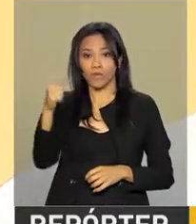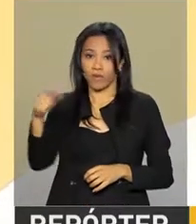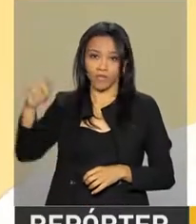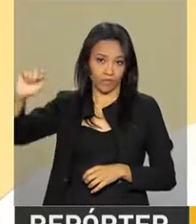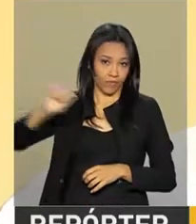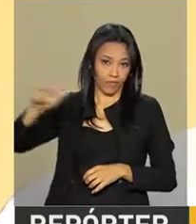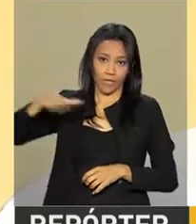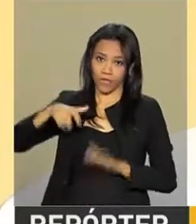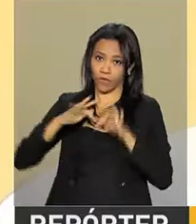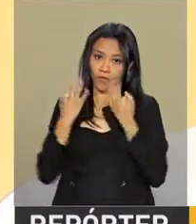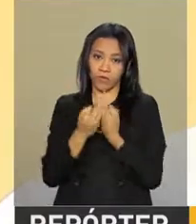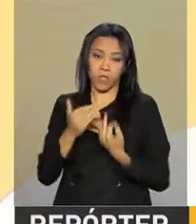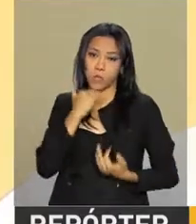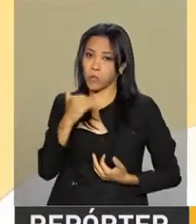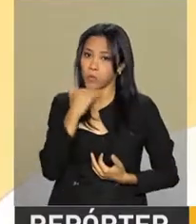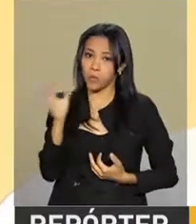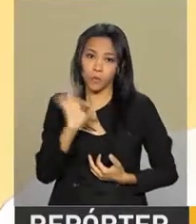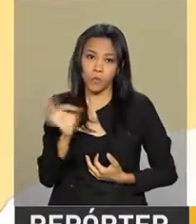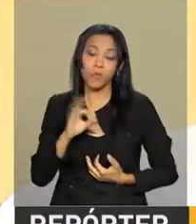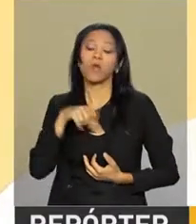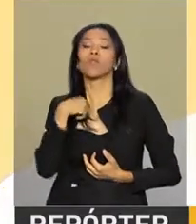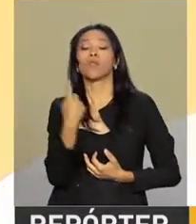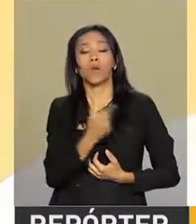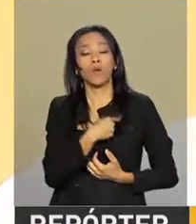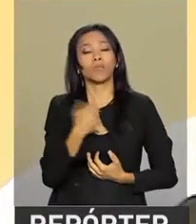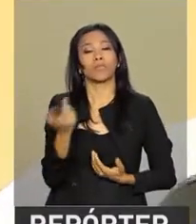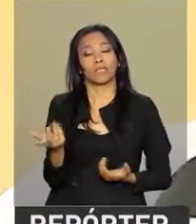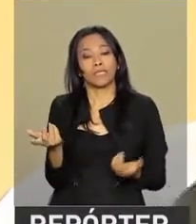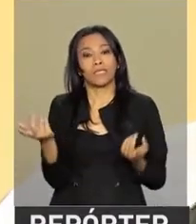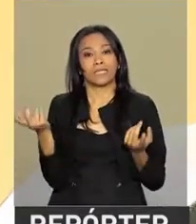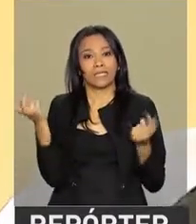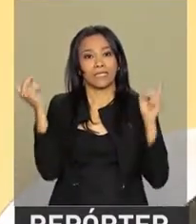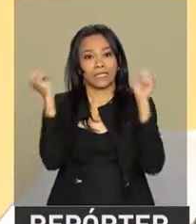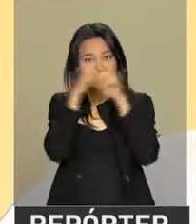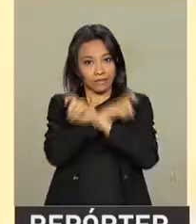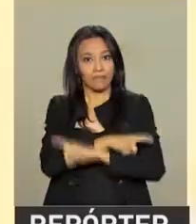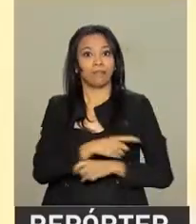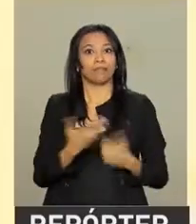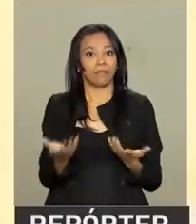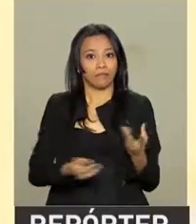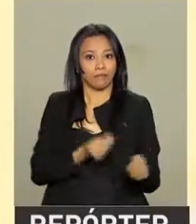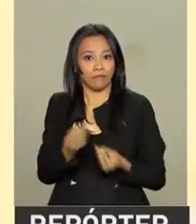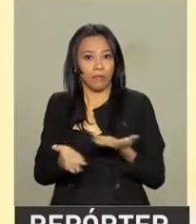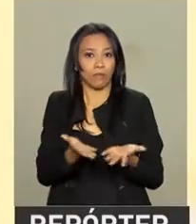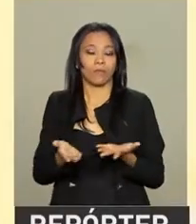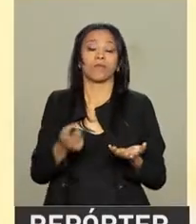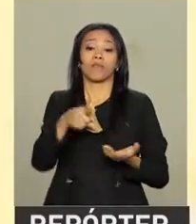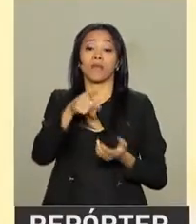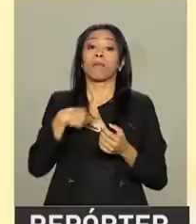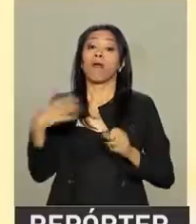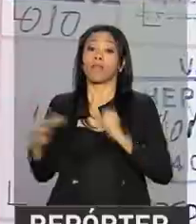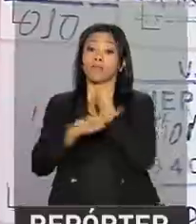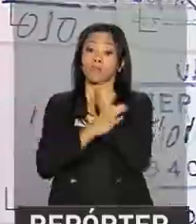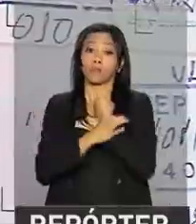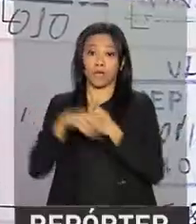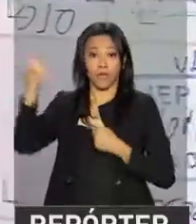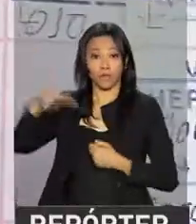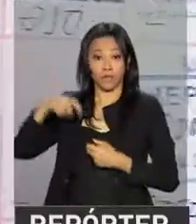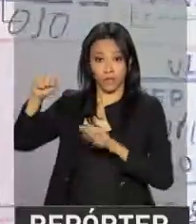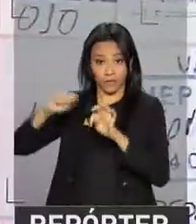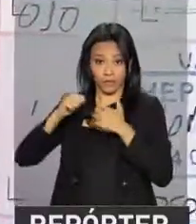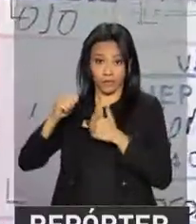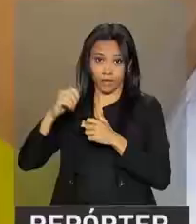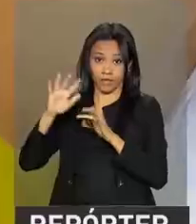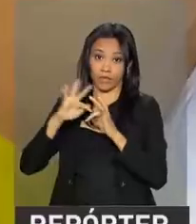família eu toparia nós estaremos passamos por por outras privações mas para garantir o benefício rogéria